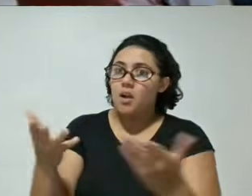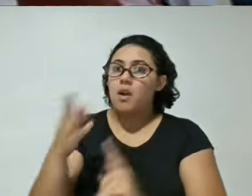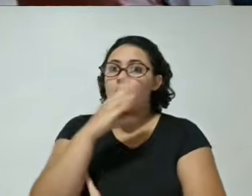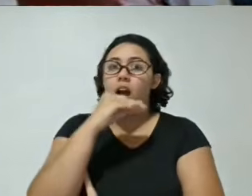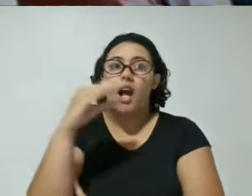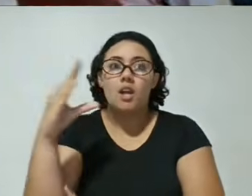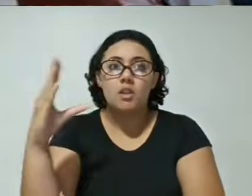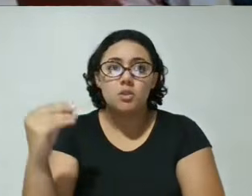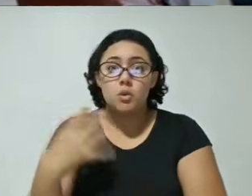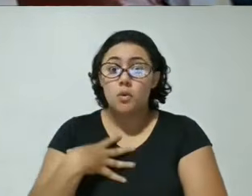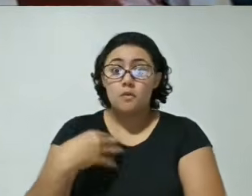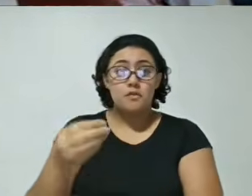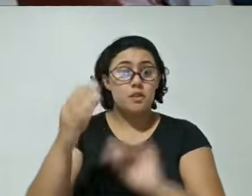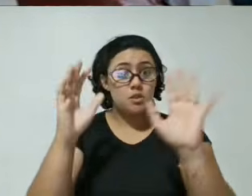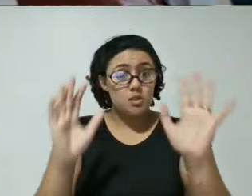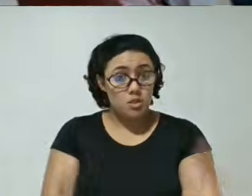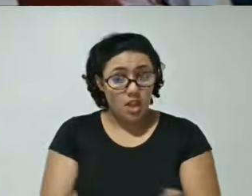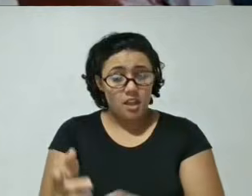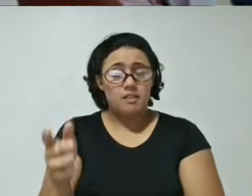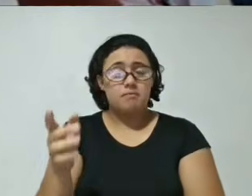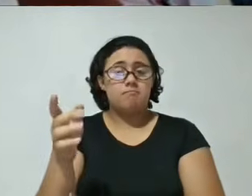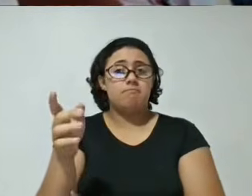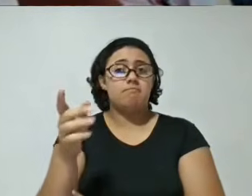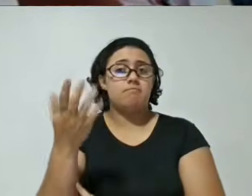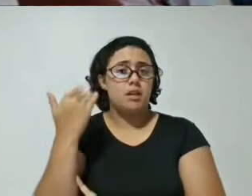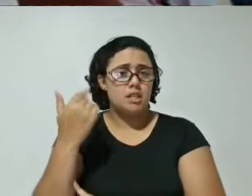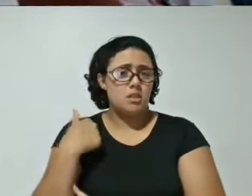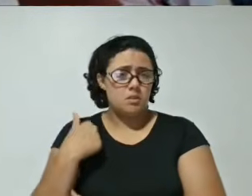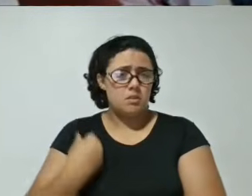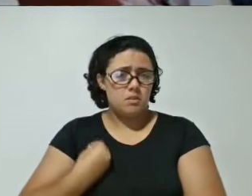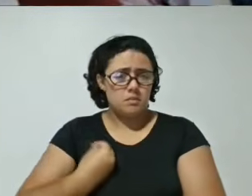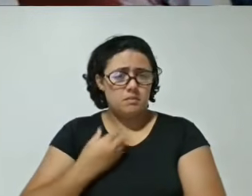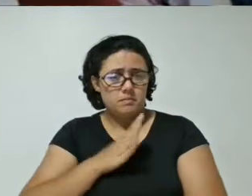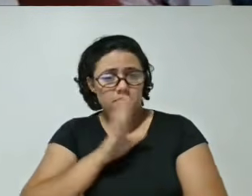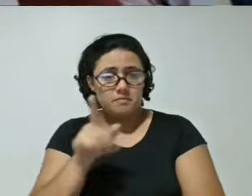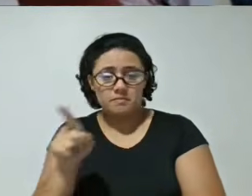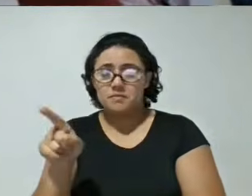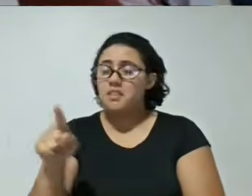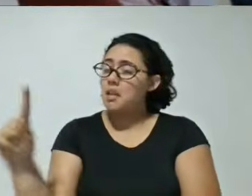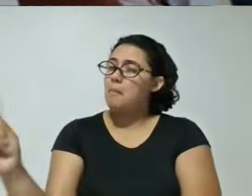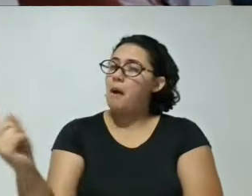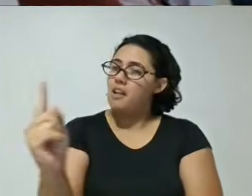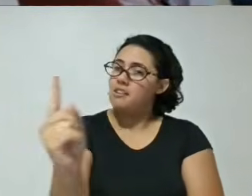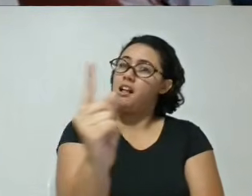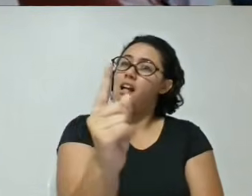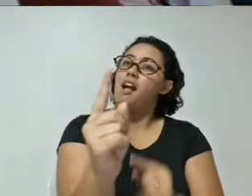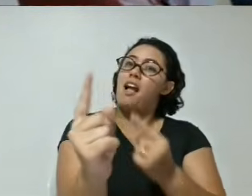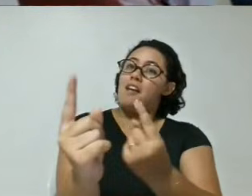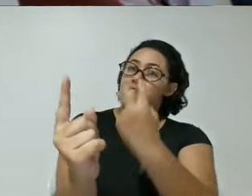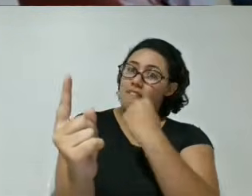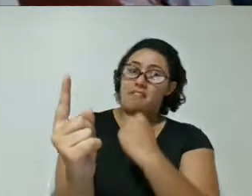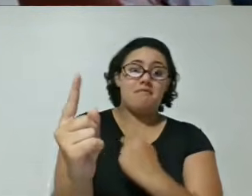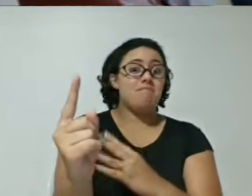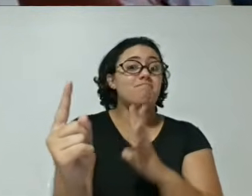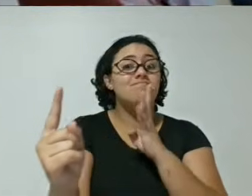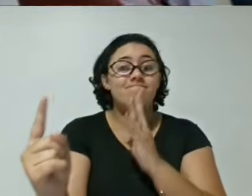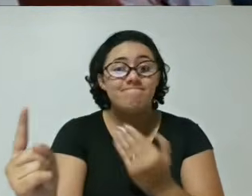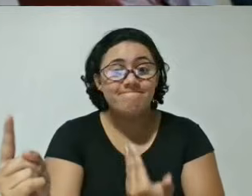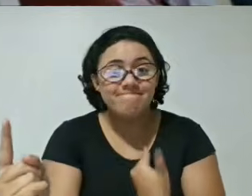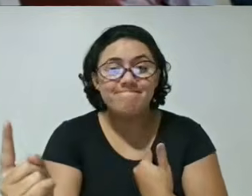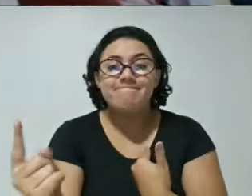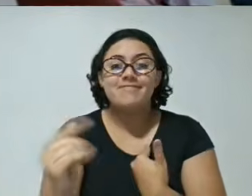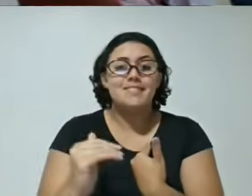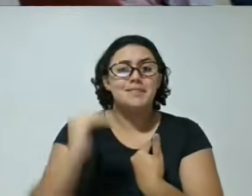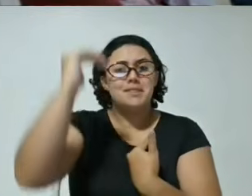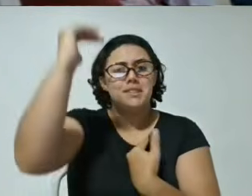eram crianças quando eu estava lá, eu passo lá hoje pela rua e reconheço já pessoas adultas, né? Então é uma história muito,